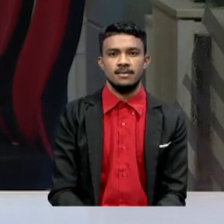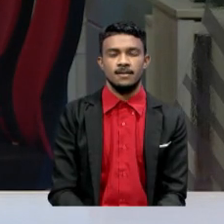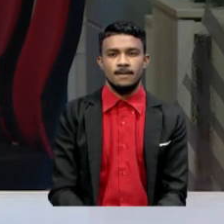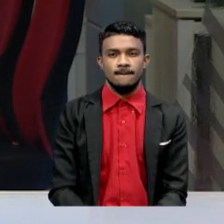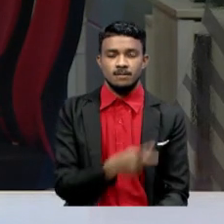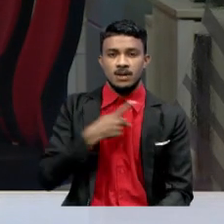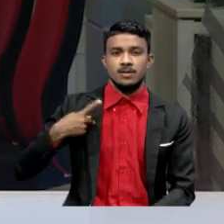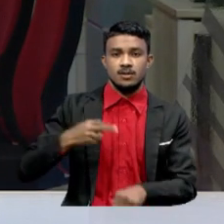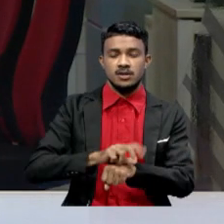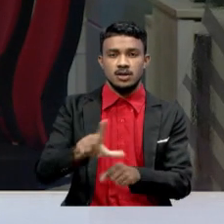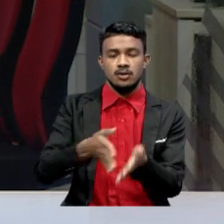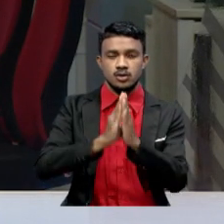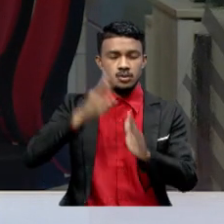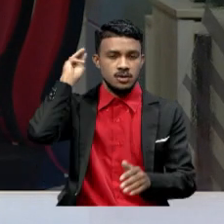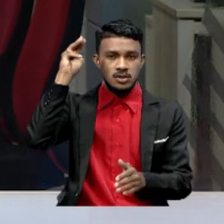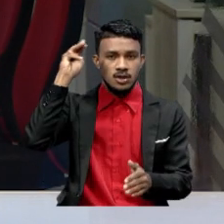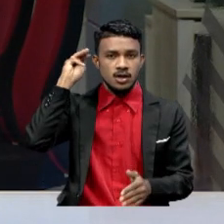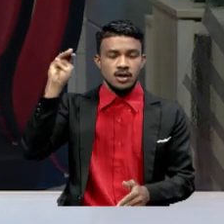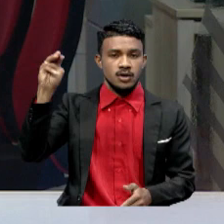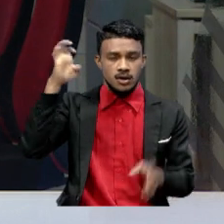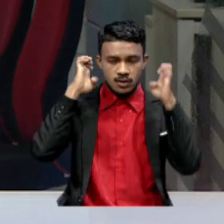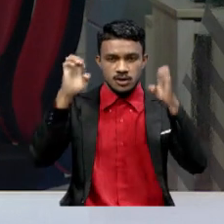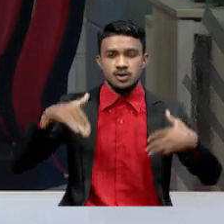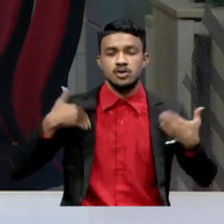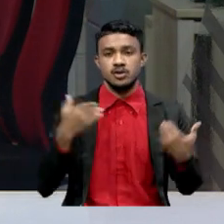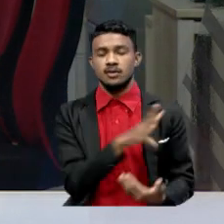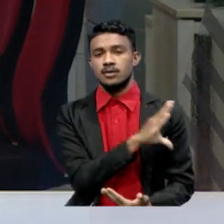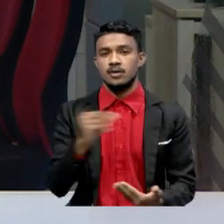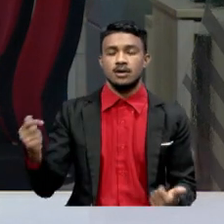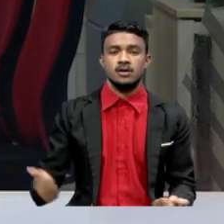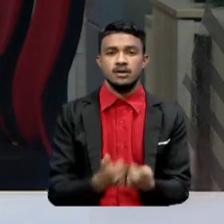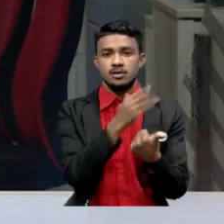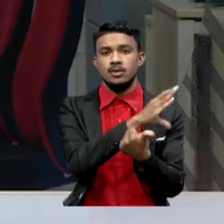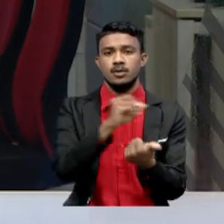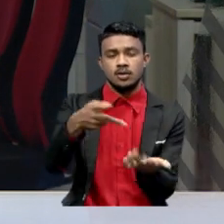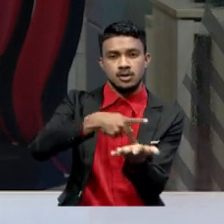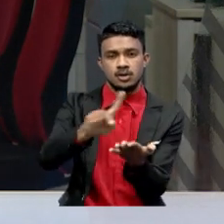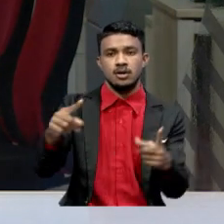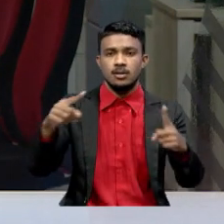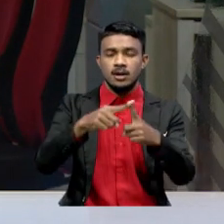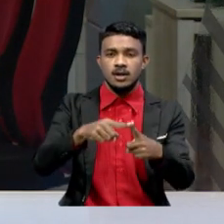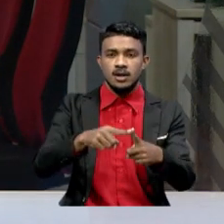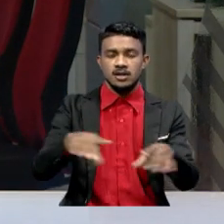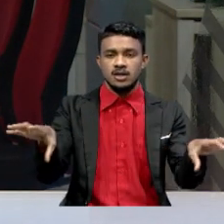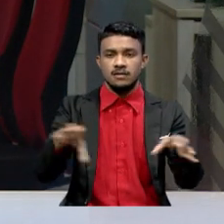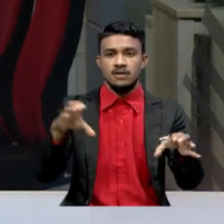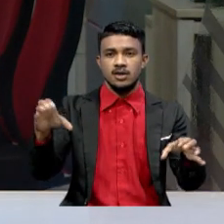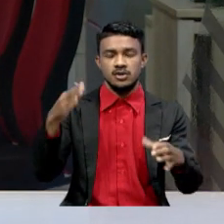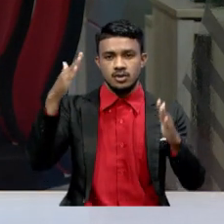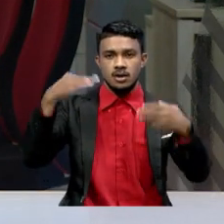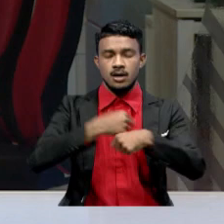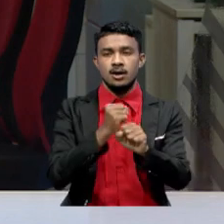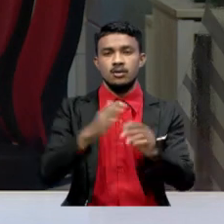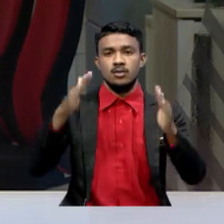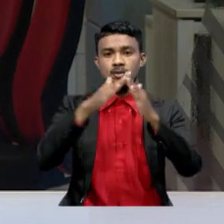Parlamento Nacional justo Ministério da Educação, Juventude e no Desporto atua acelera pagamento para projeto comunitário Construção Escola